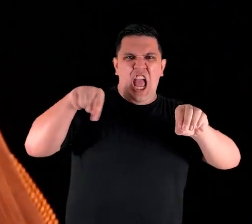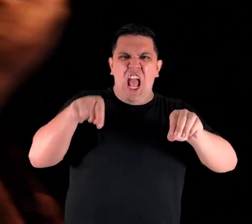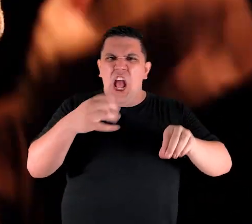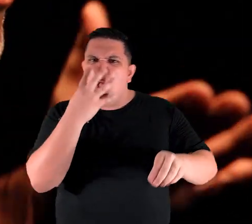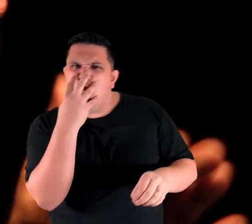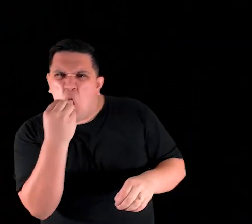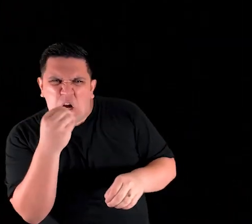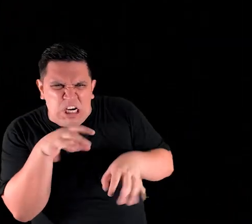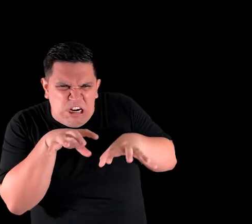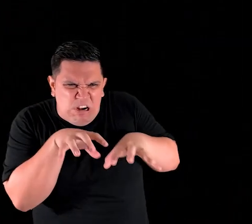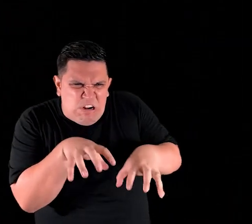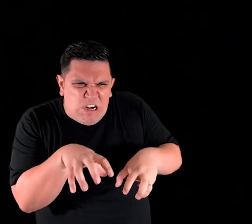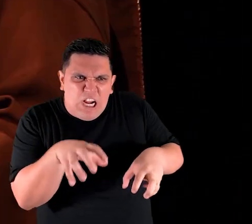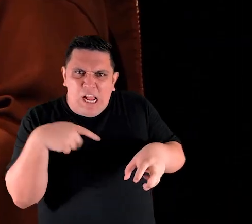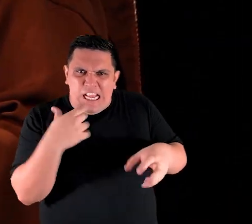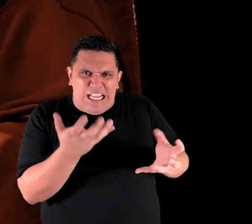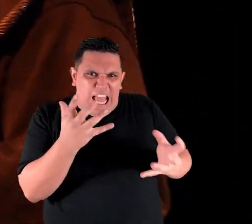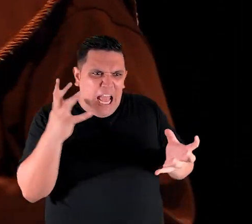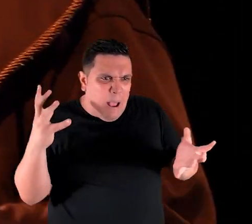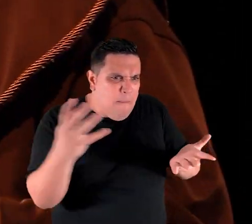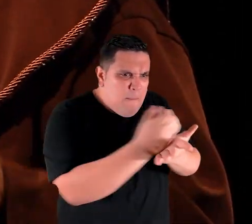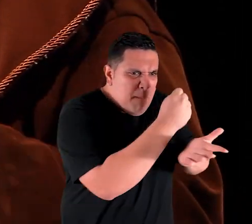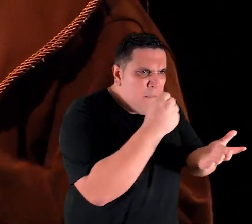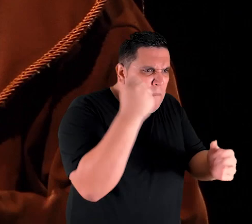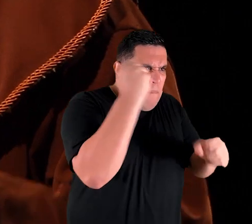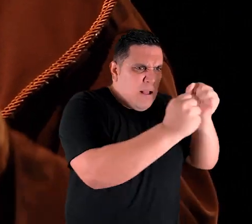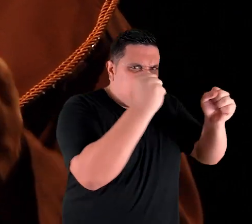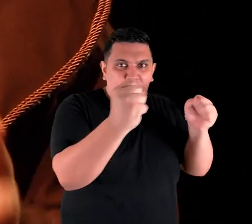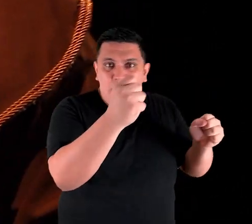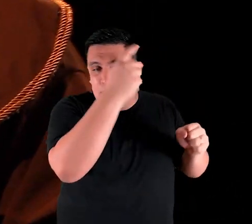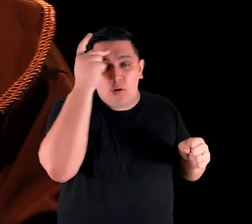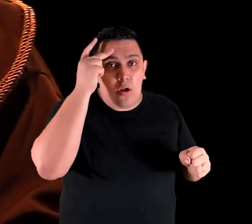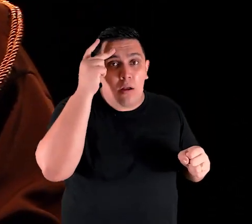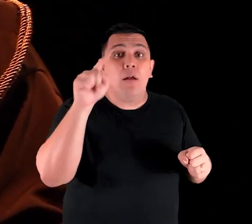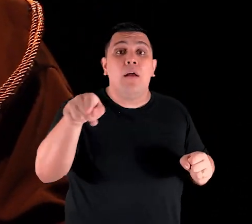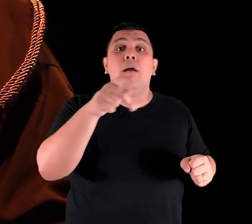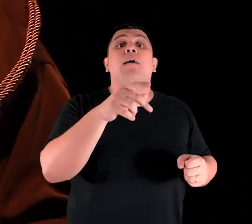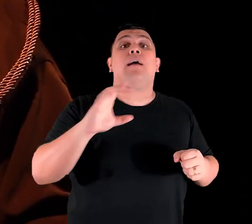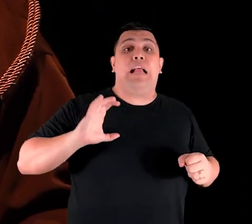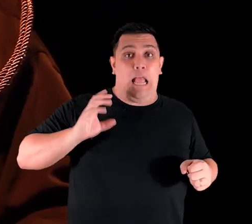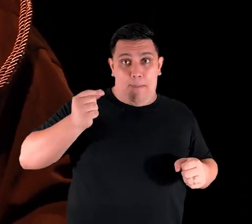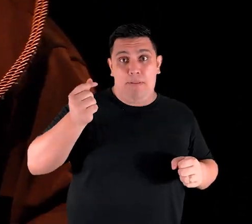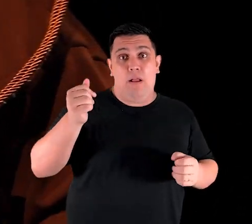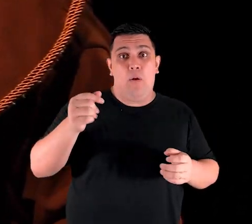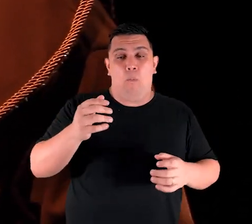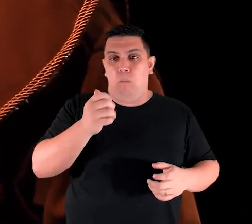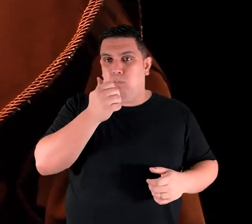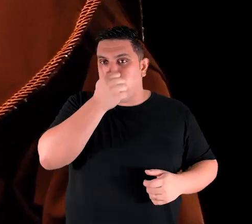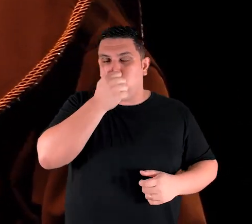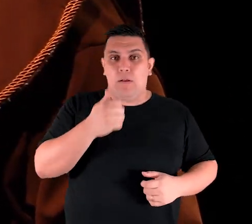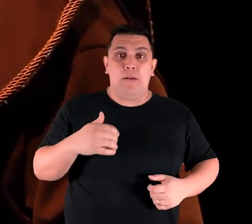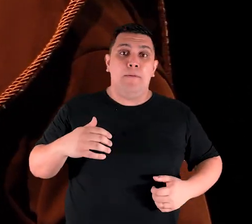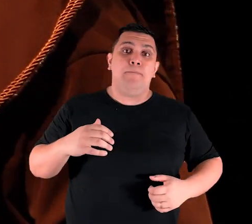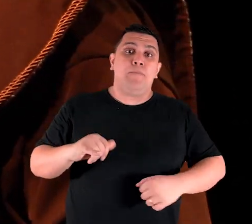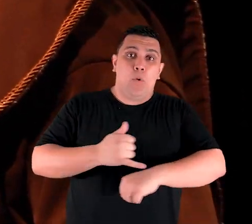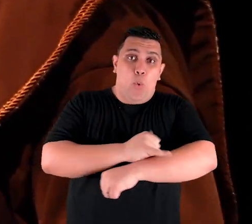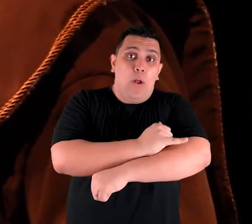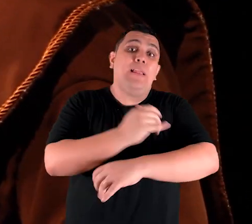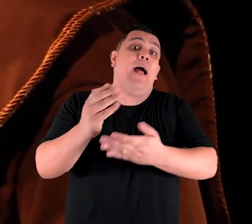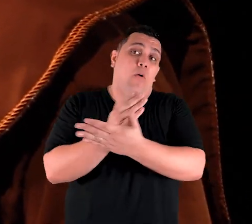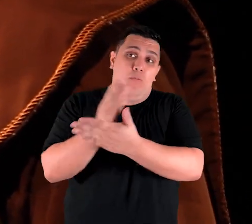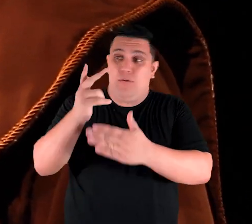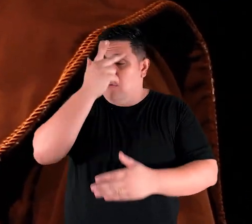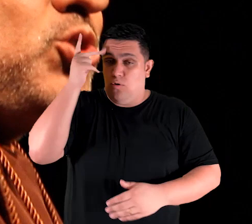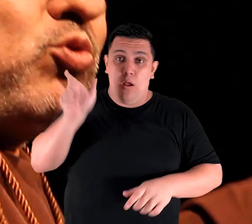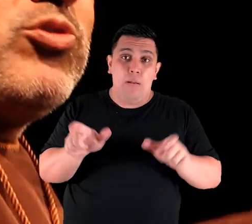selvagem, feroz. Apesar do capital engordar alguns, ele dá a possibilidade igualmente a